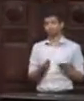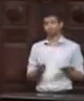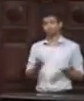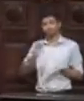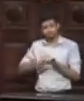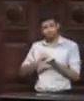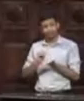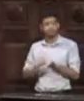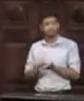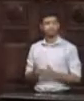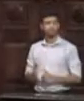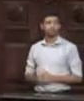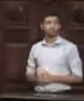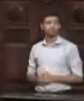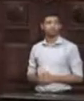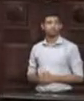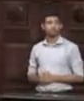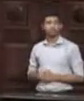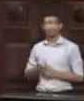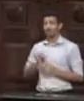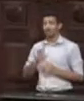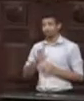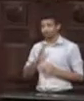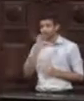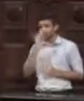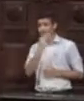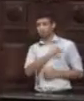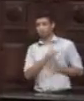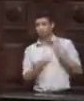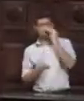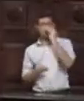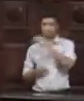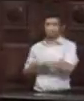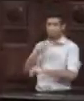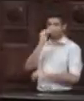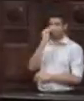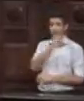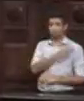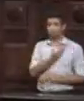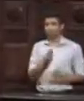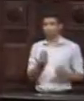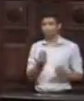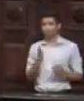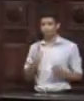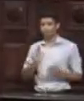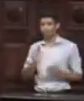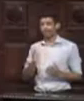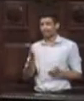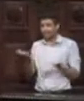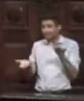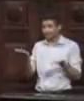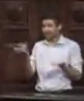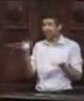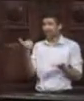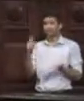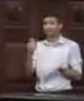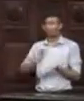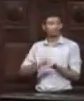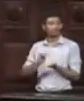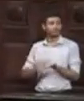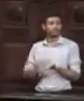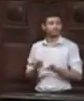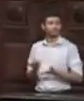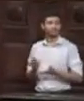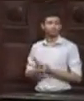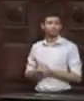confirmado e afirmado, e passa a emitir, sem nenhum controle, passa a